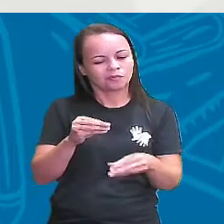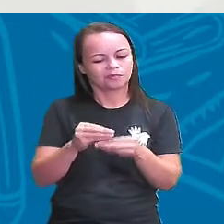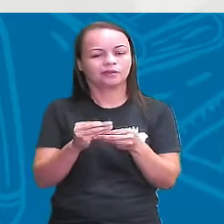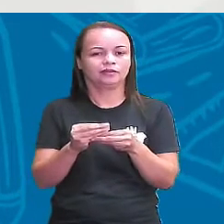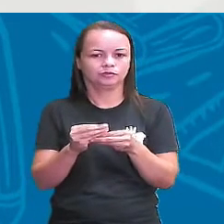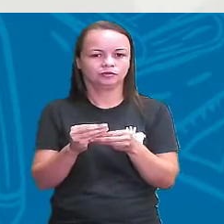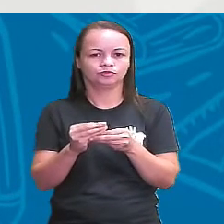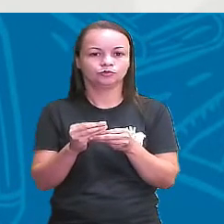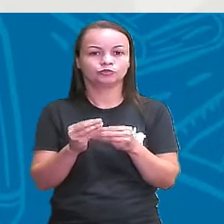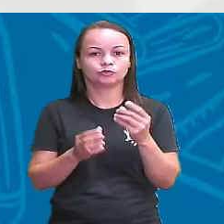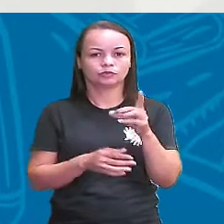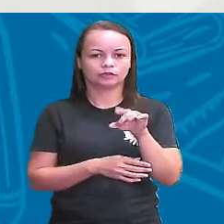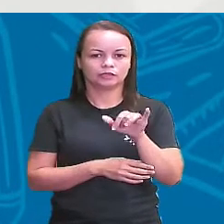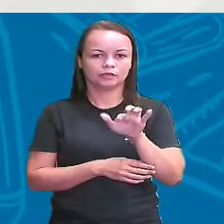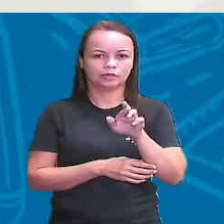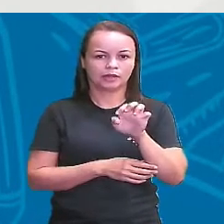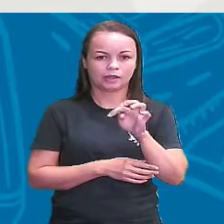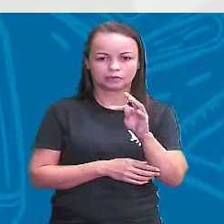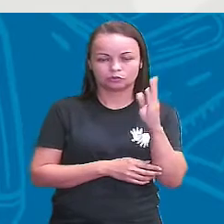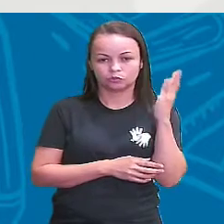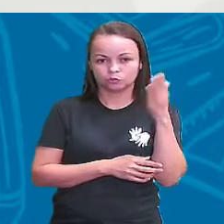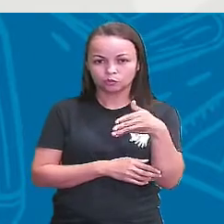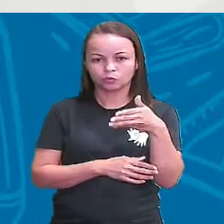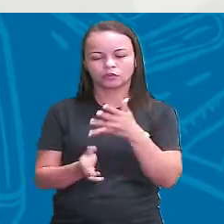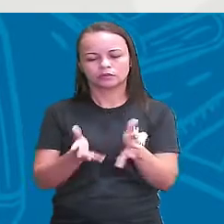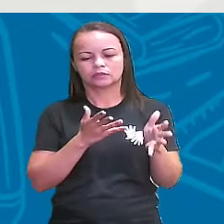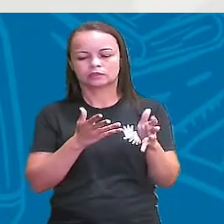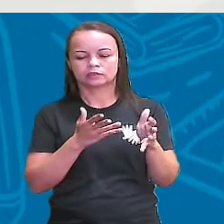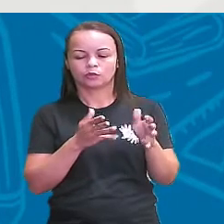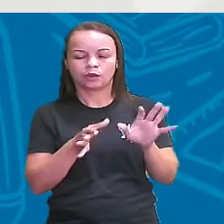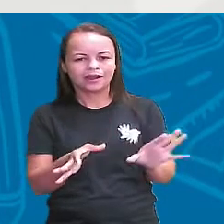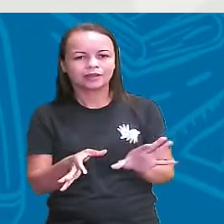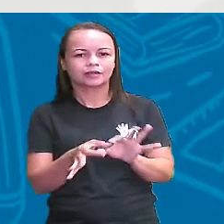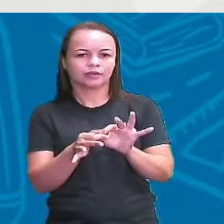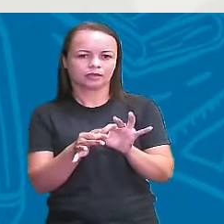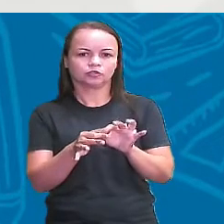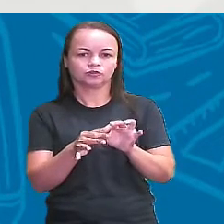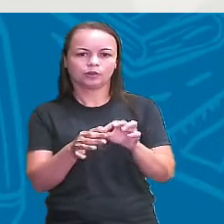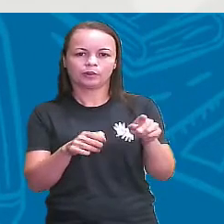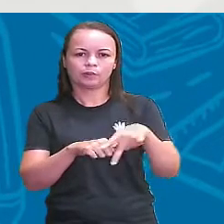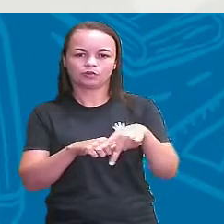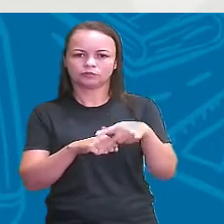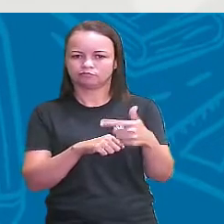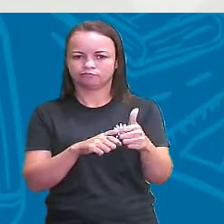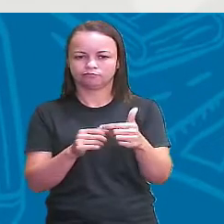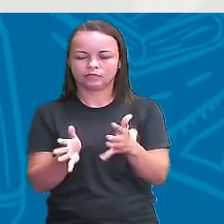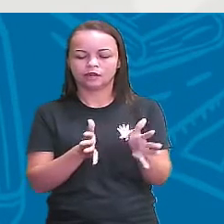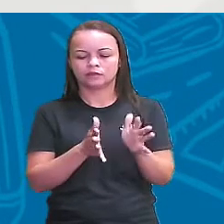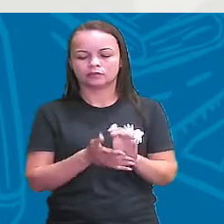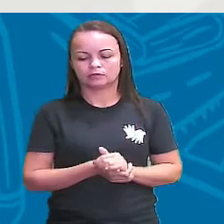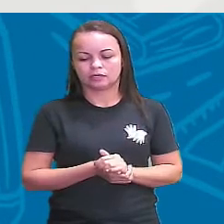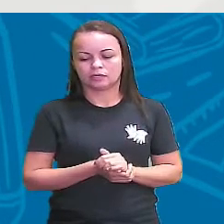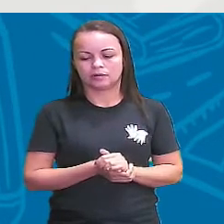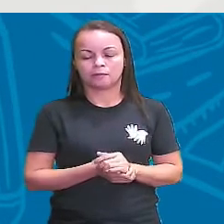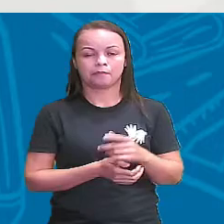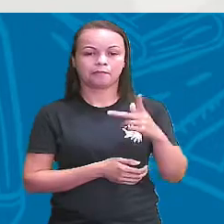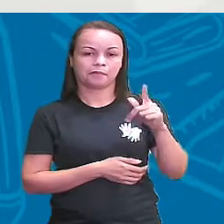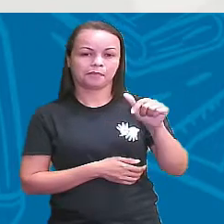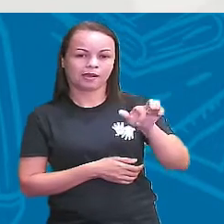direto, porque eu estou ligada ao verbo sem nenhuma preposição. E para alguém seria o